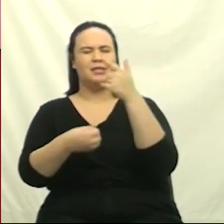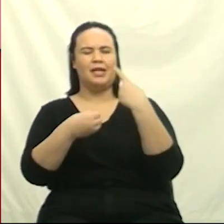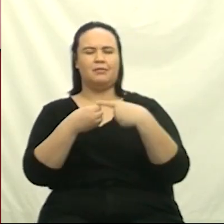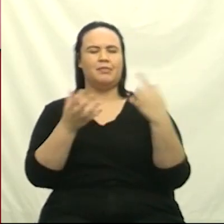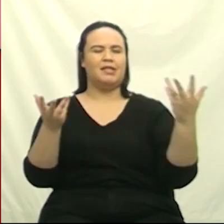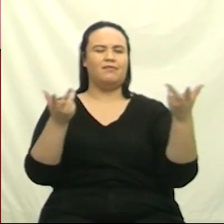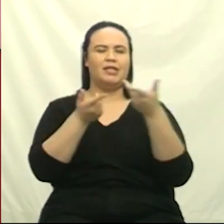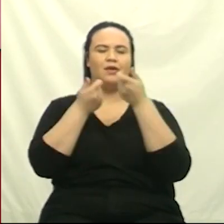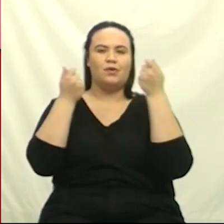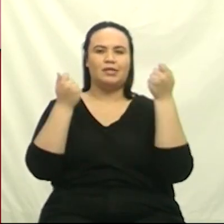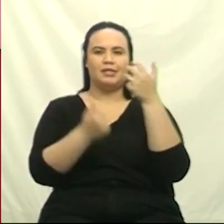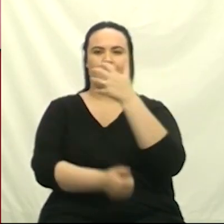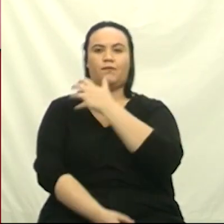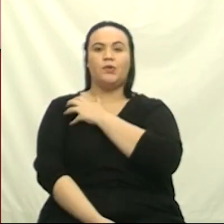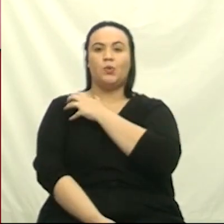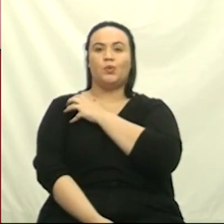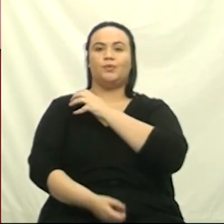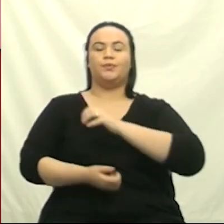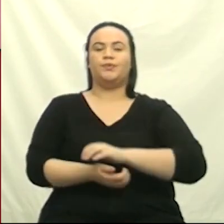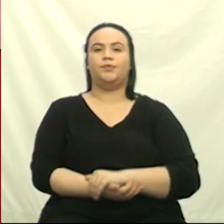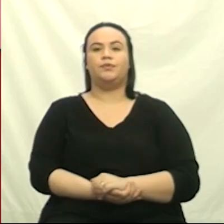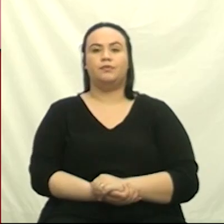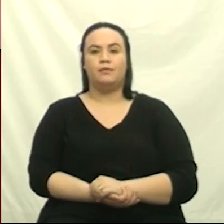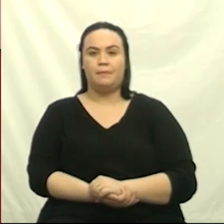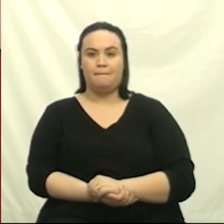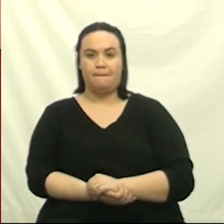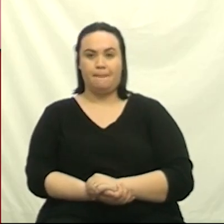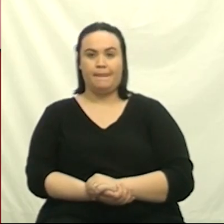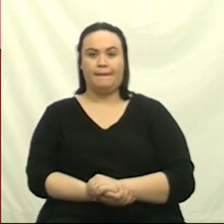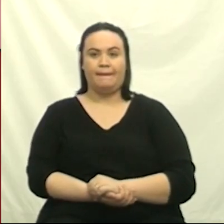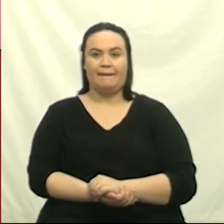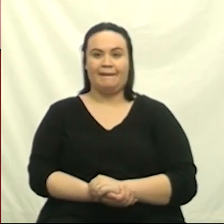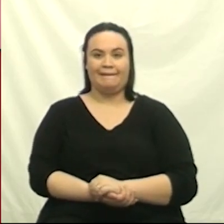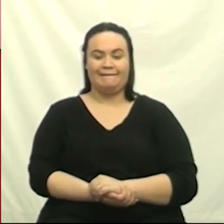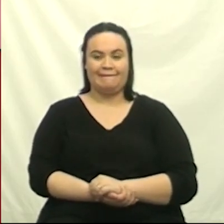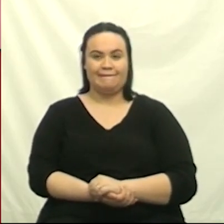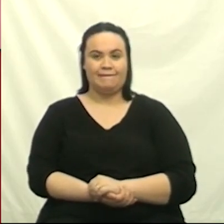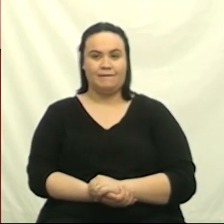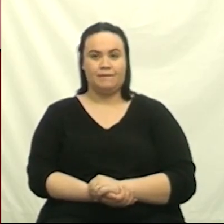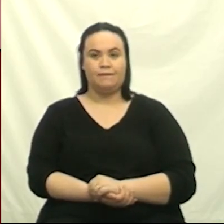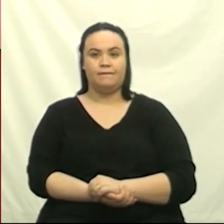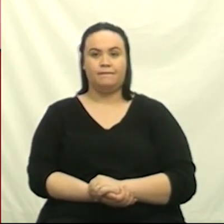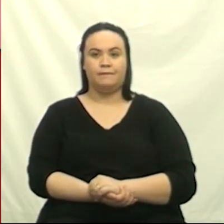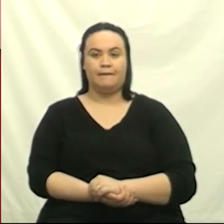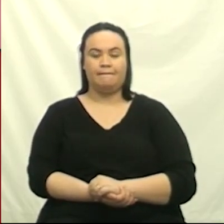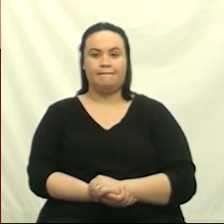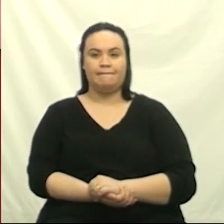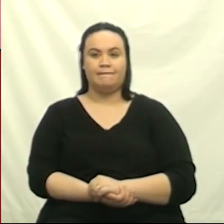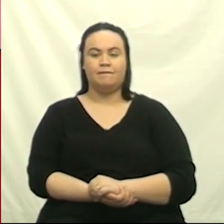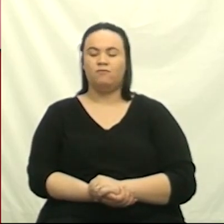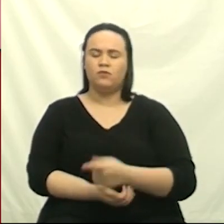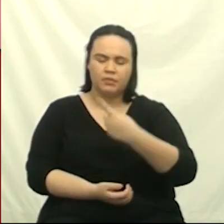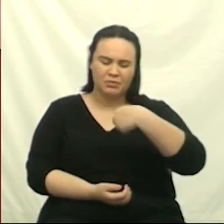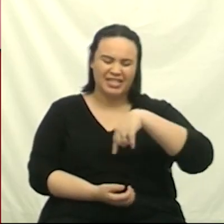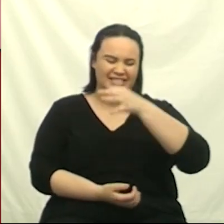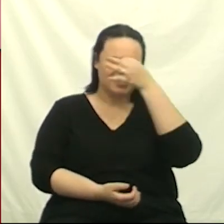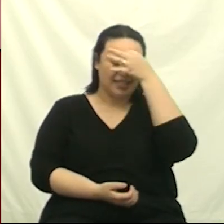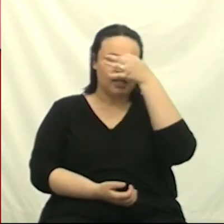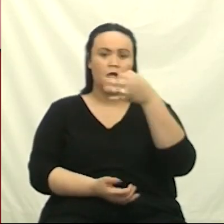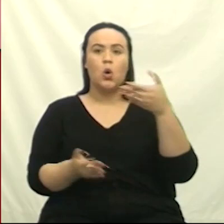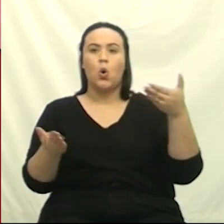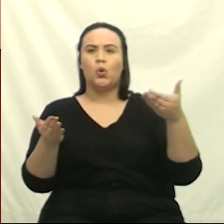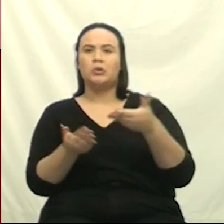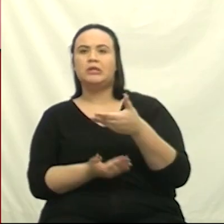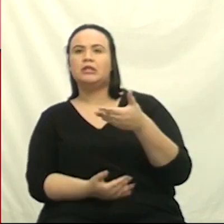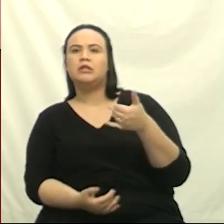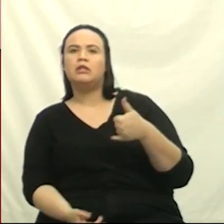Salvador e vocês estão nesse caminho vocês podem ter certeza hoje com